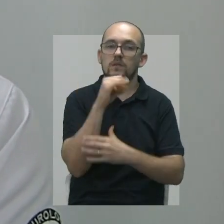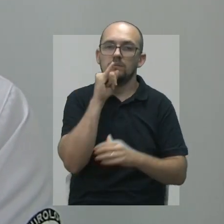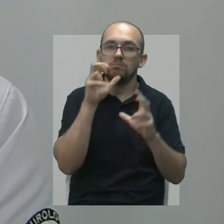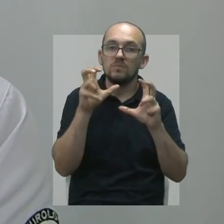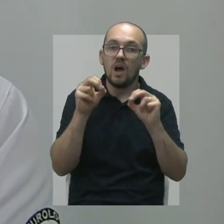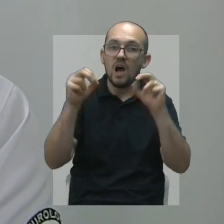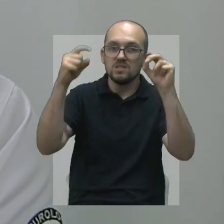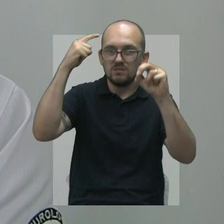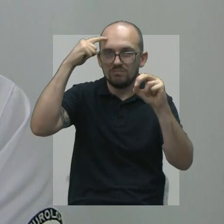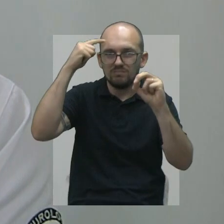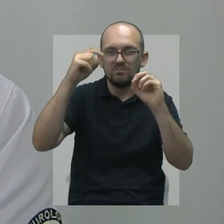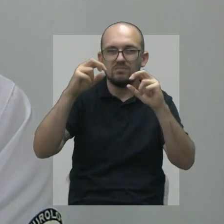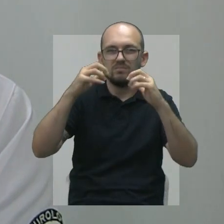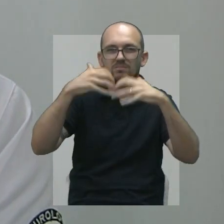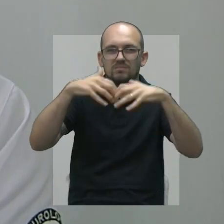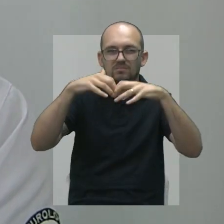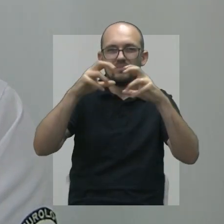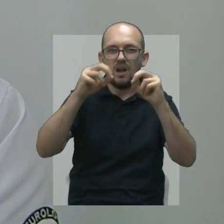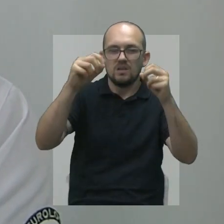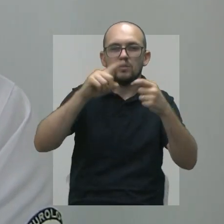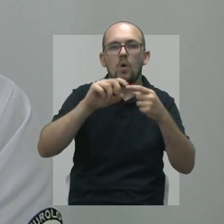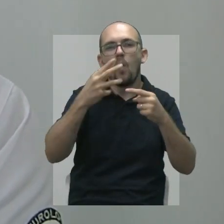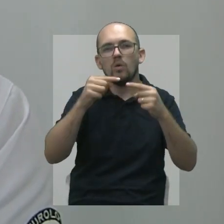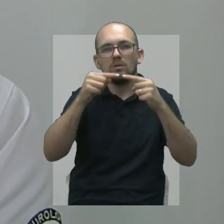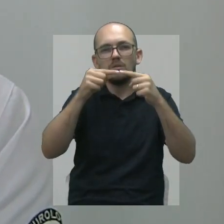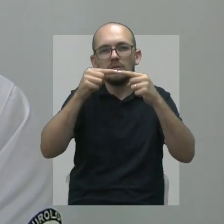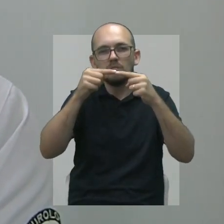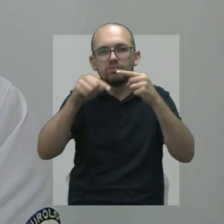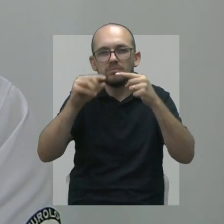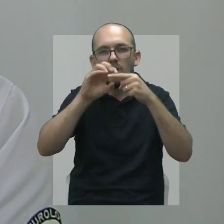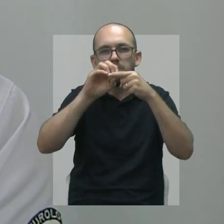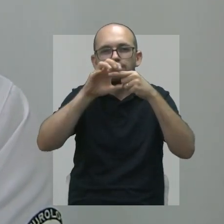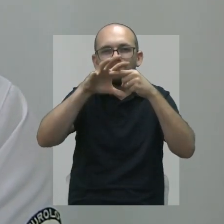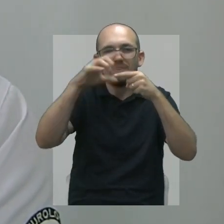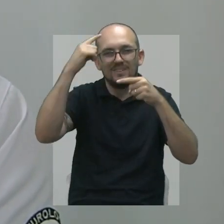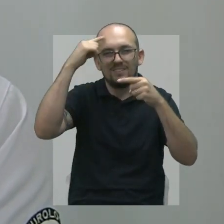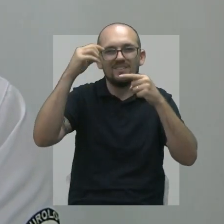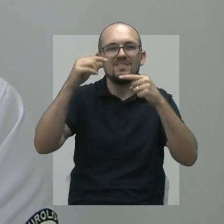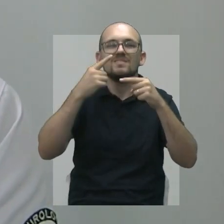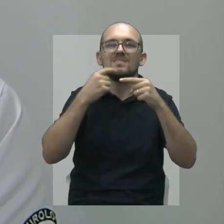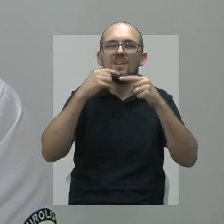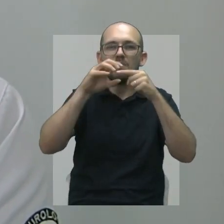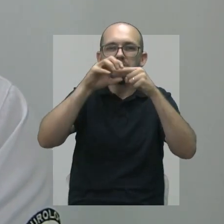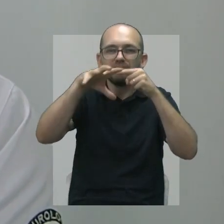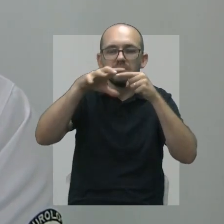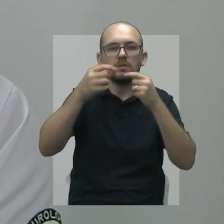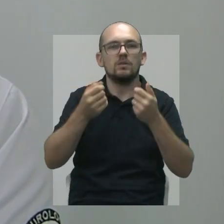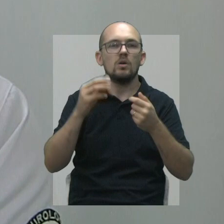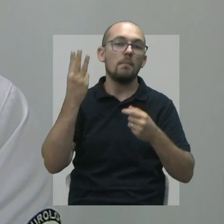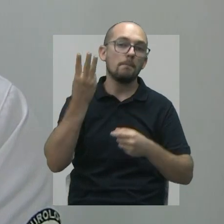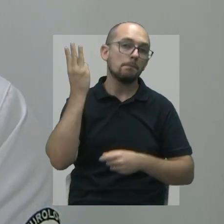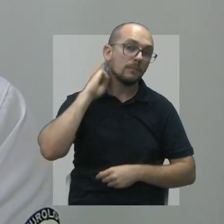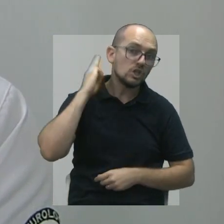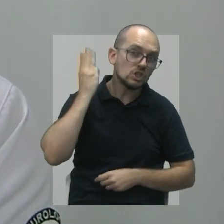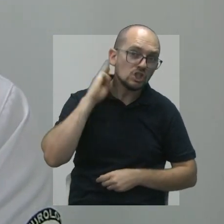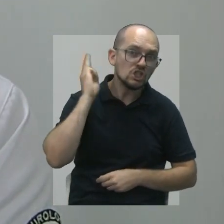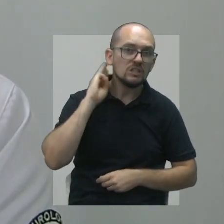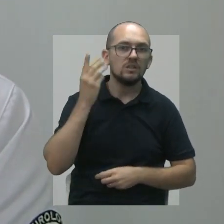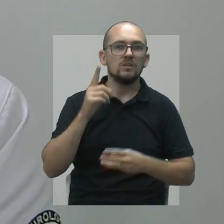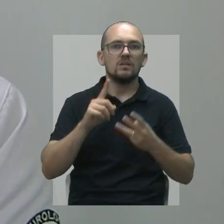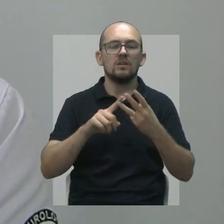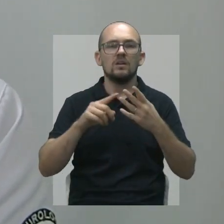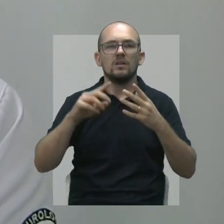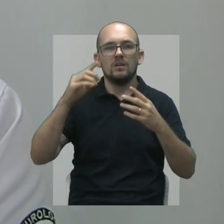tumores cerebrais, aneurismas cerebrais, meningites, cefaleias secundárias a